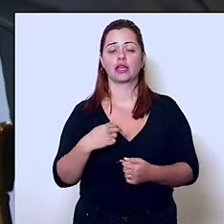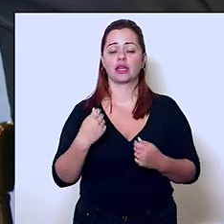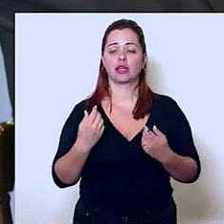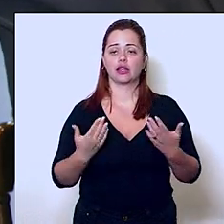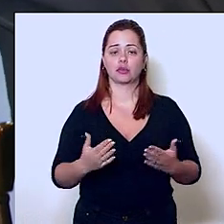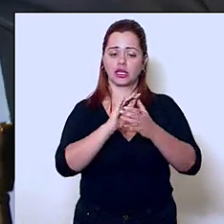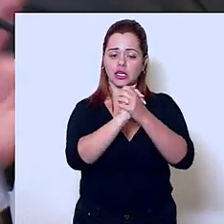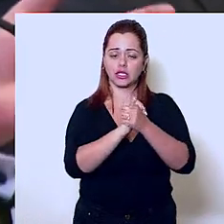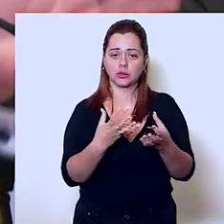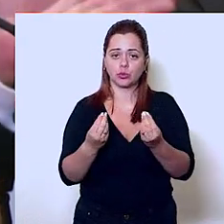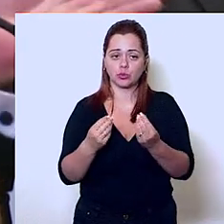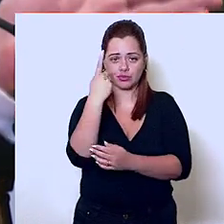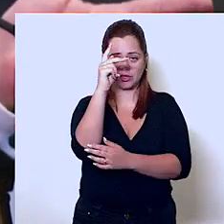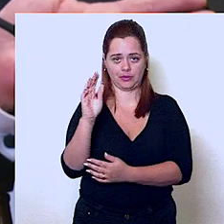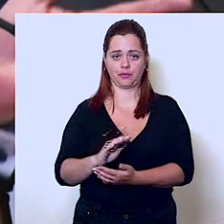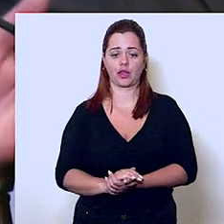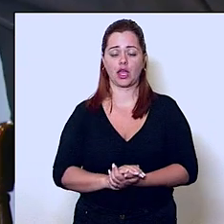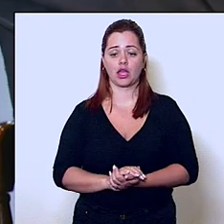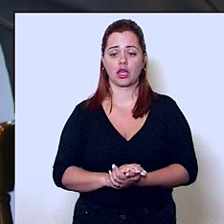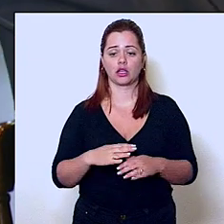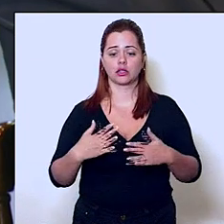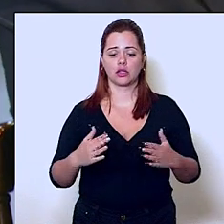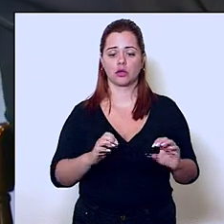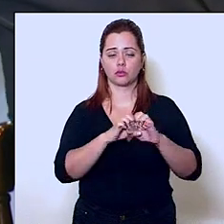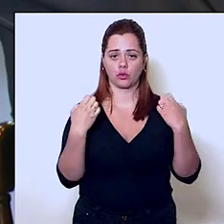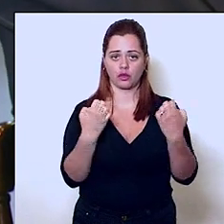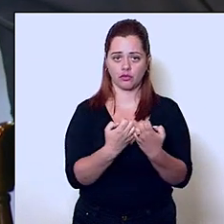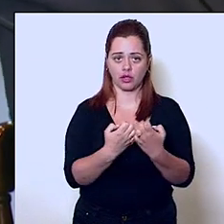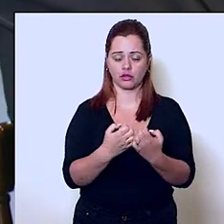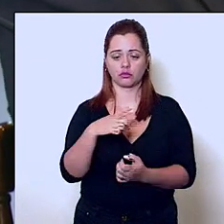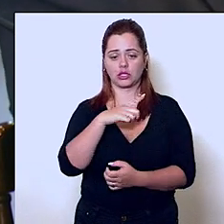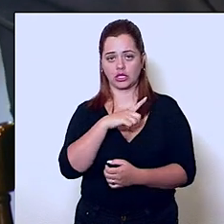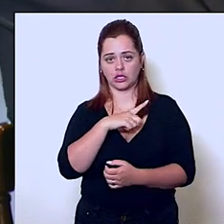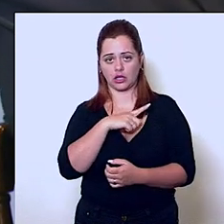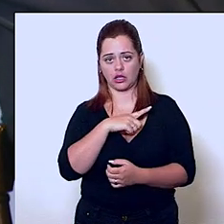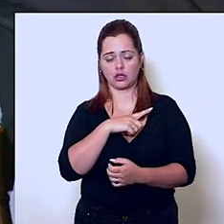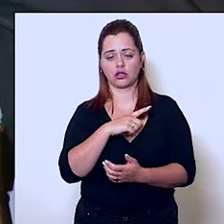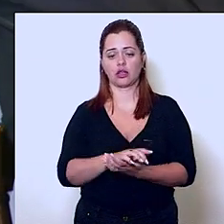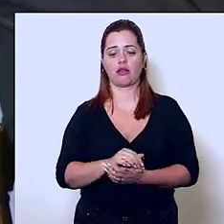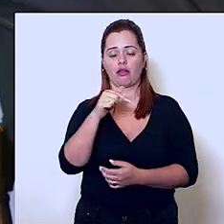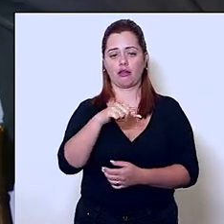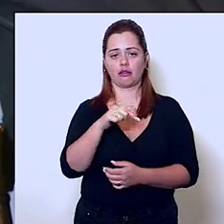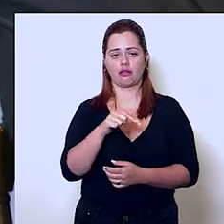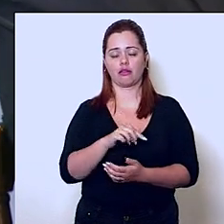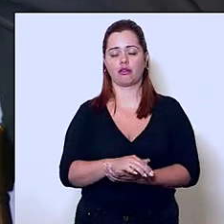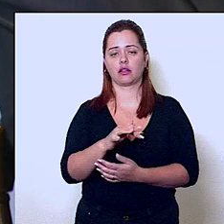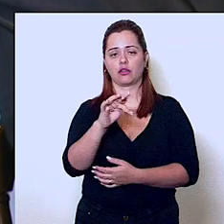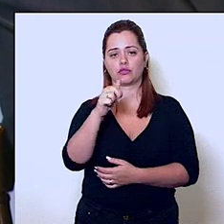eu, num evento promovido aqui pela própria Fundação Alexandre de Gusmão, embaixadora, eu fiz questão